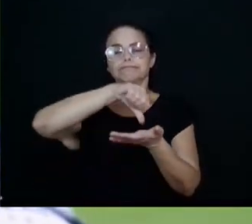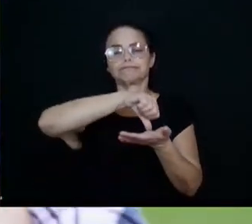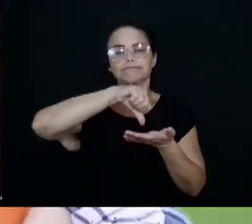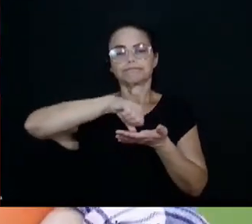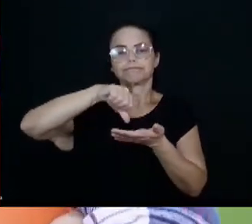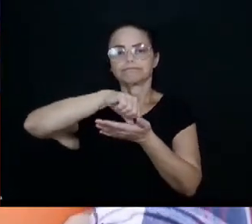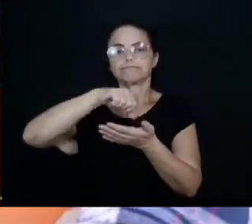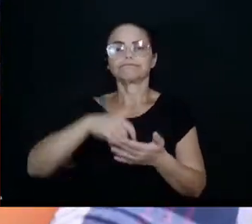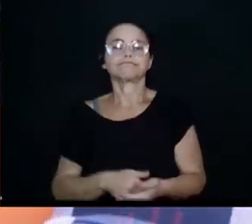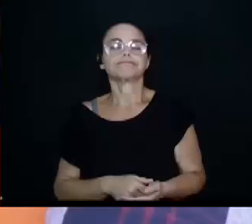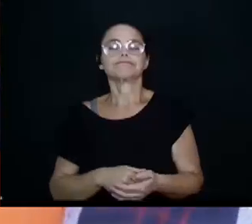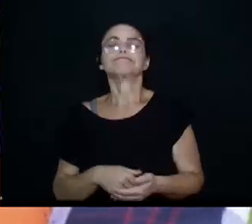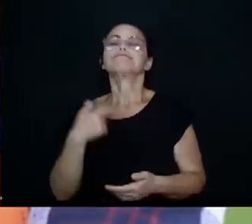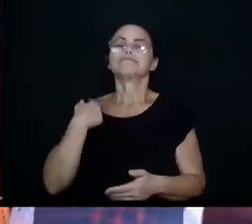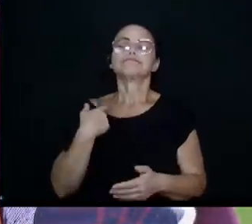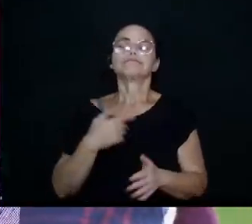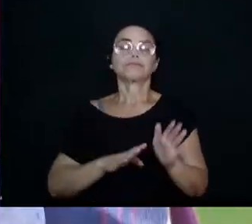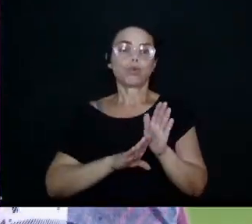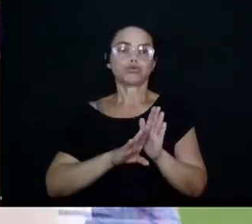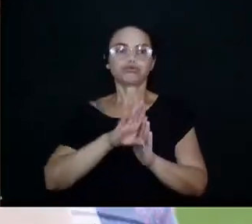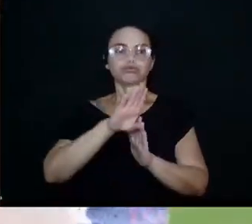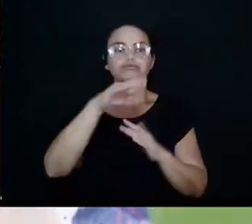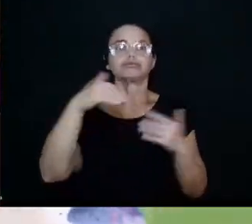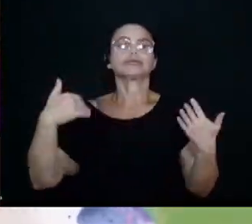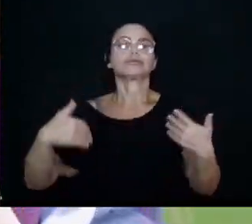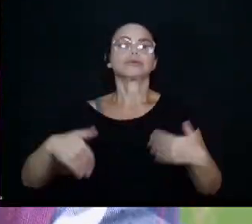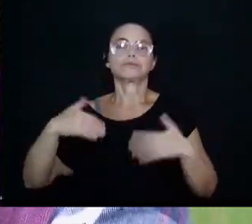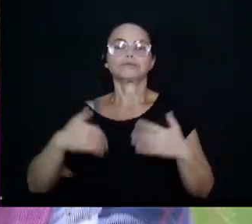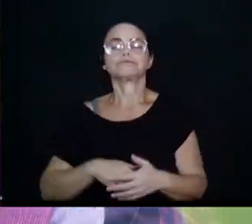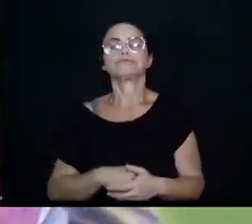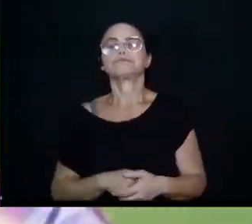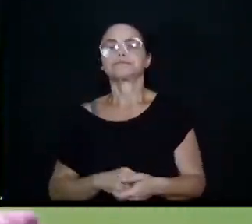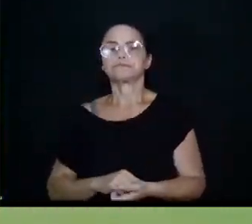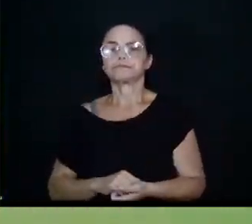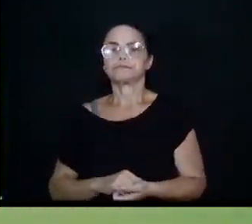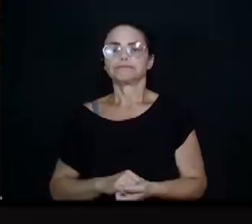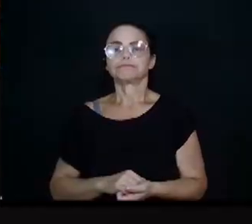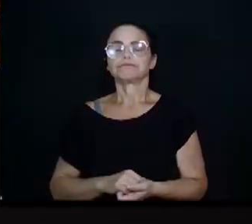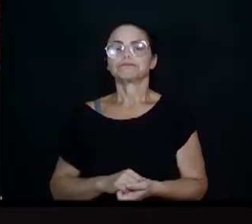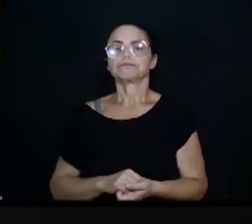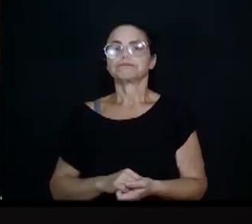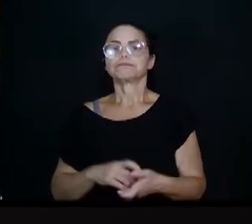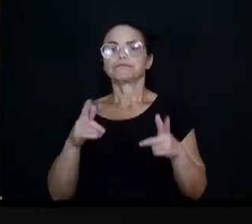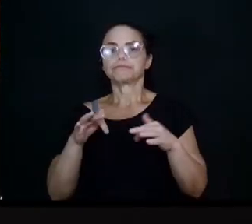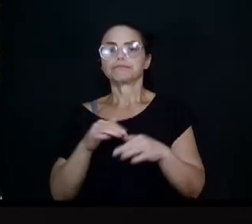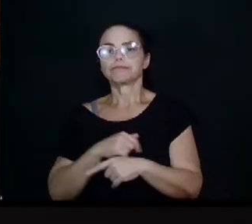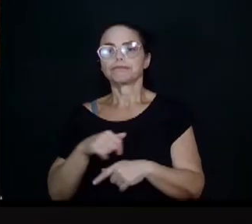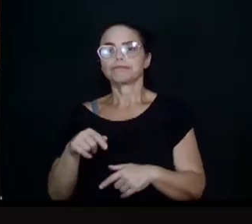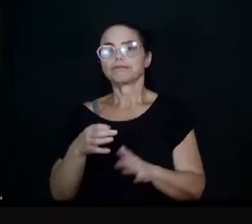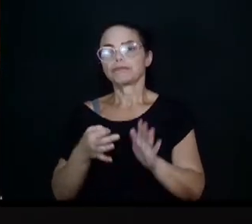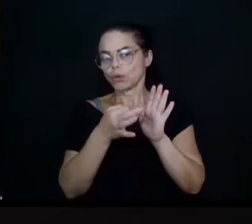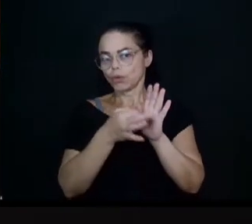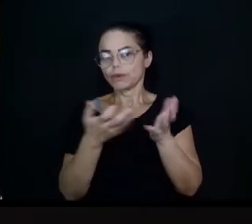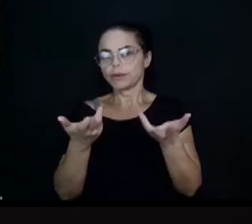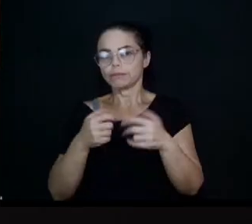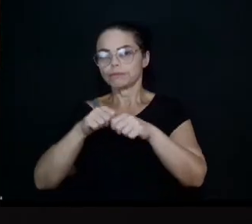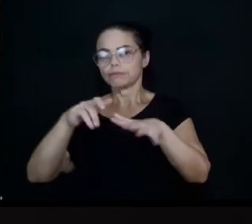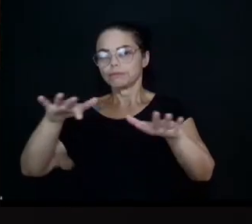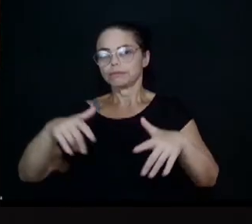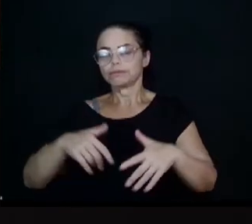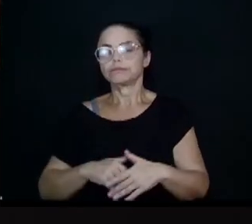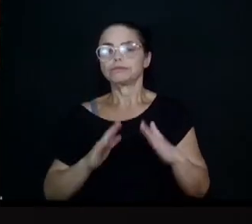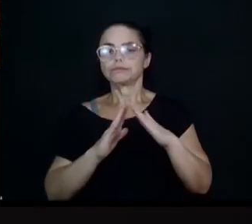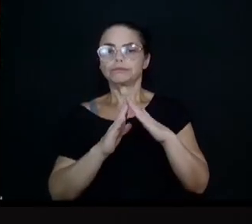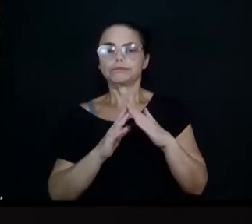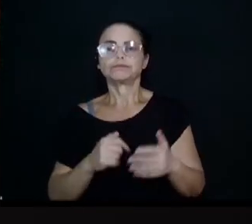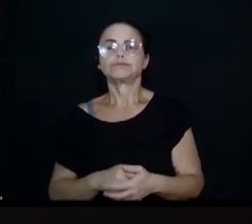incidência desses casos ela tem sido muito grande. Para a gente finalizar aqui, Marcos, tem mais alguma dica que você queira passar para o pessoal que está em casa sobre